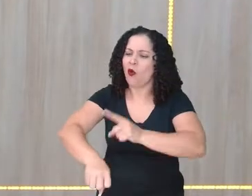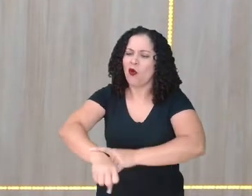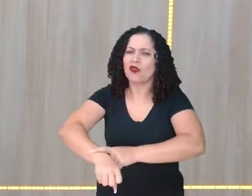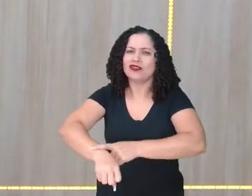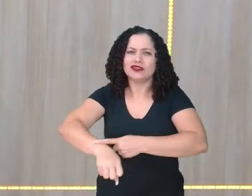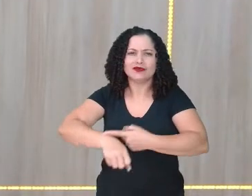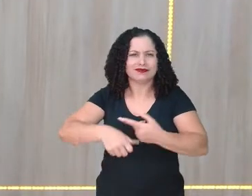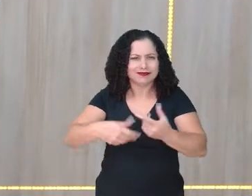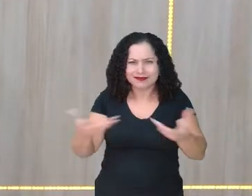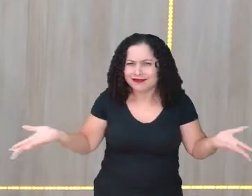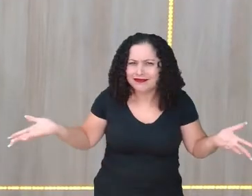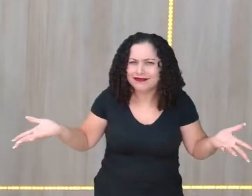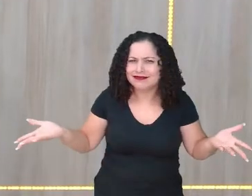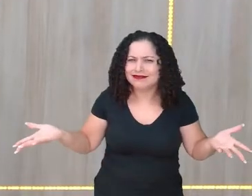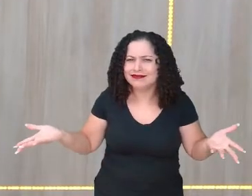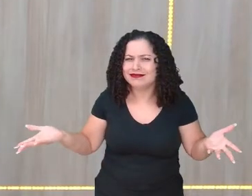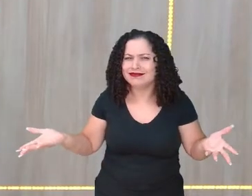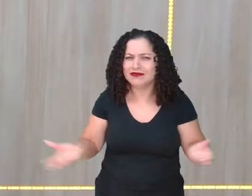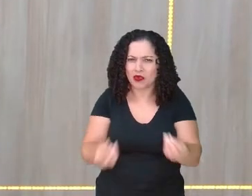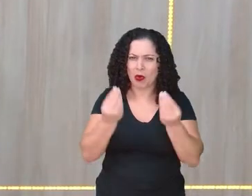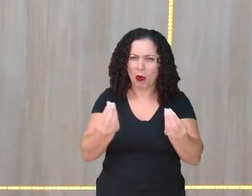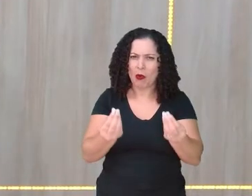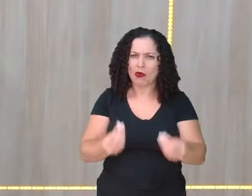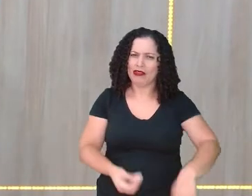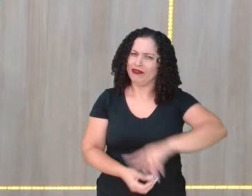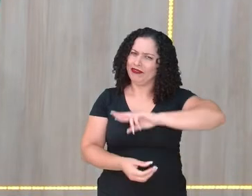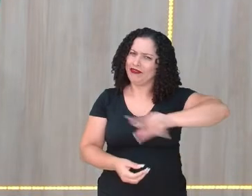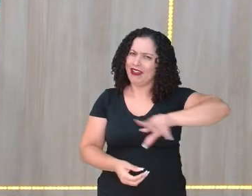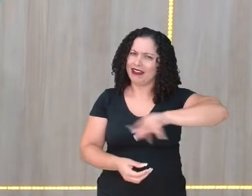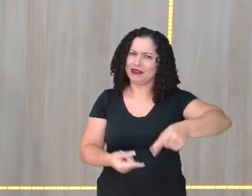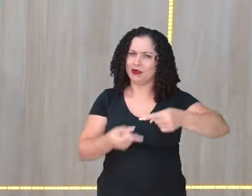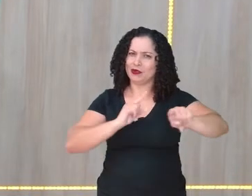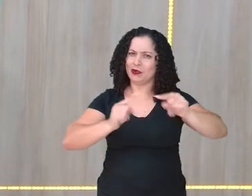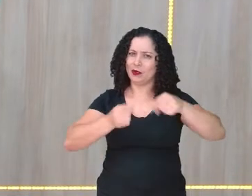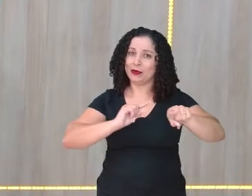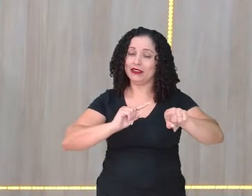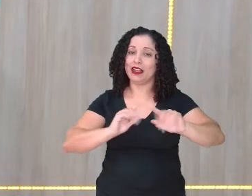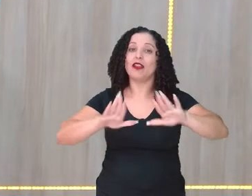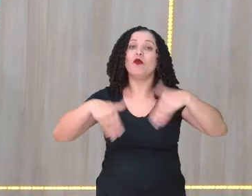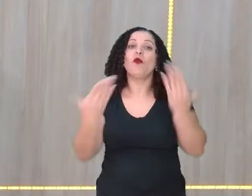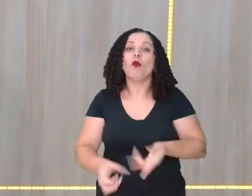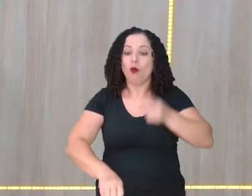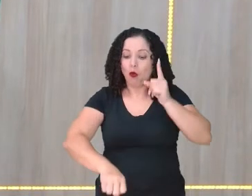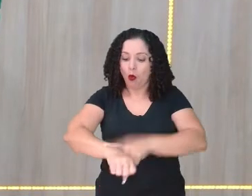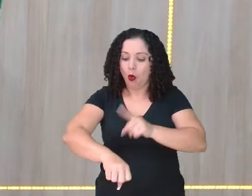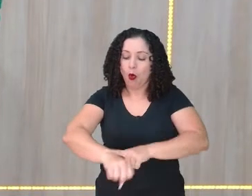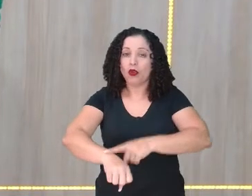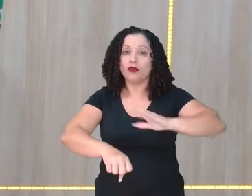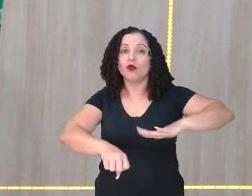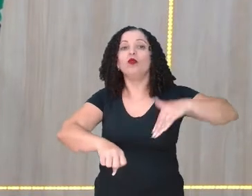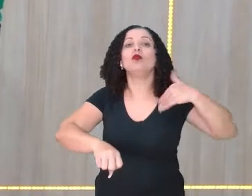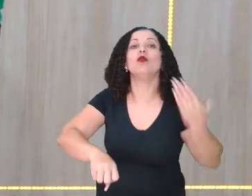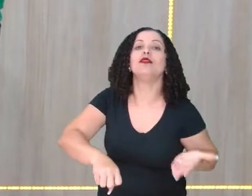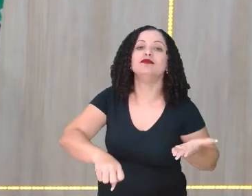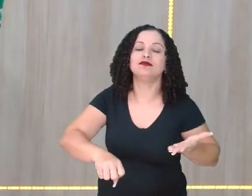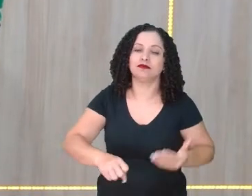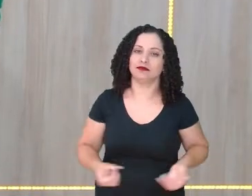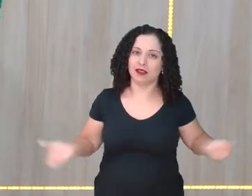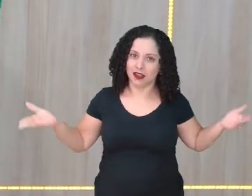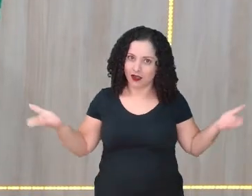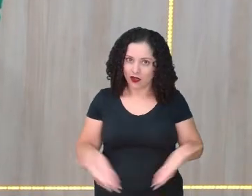horas são? Não se faz essa pergunta não. Se faz que horas são, então. Mas que horas são aqui para